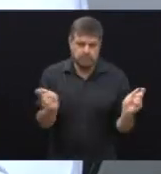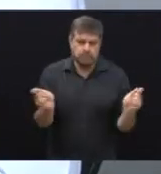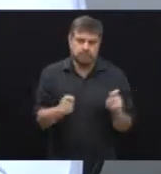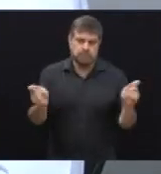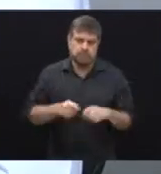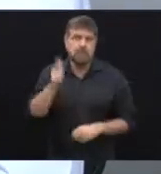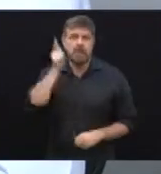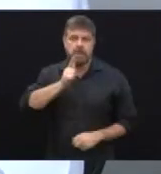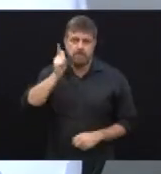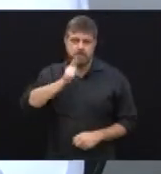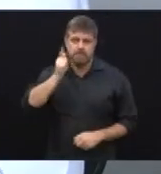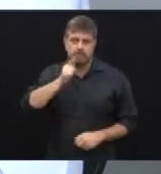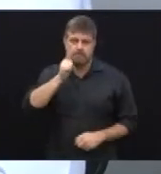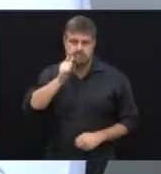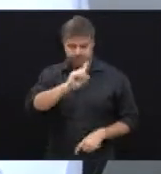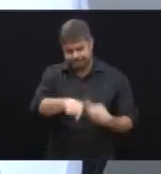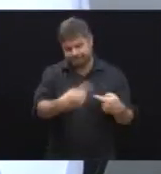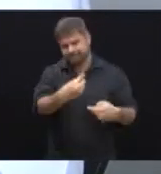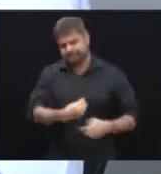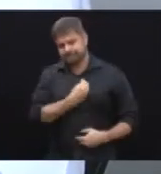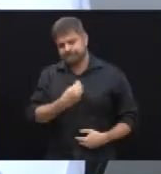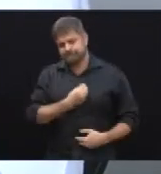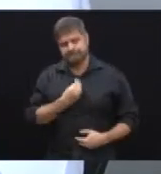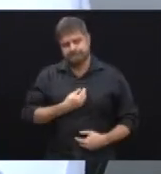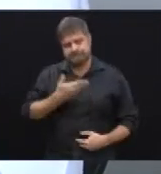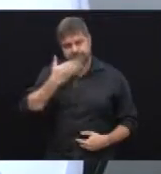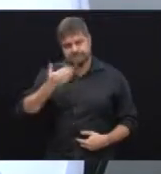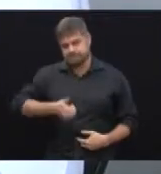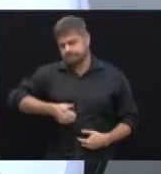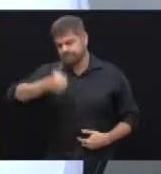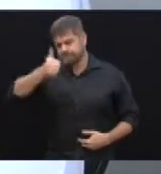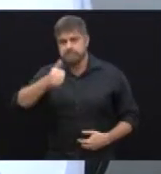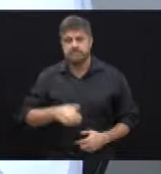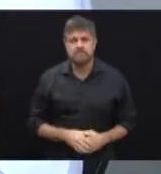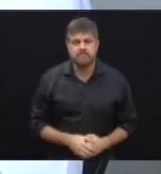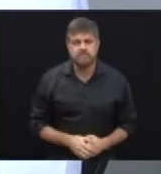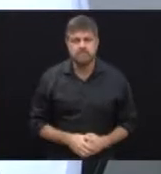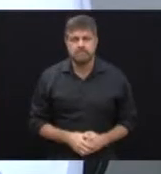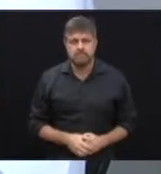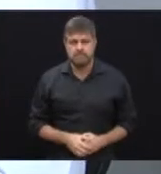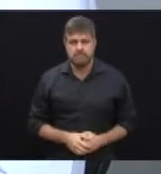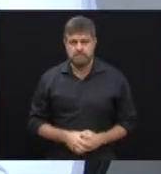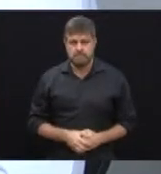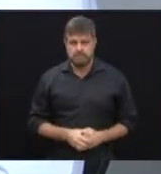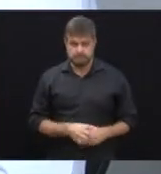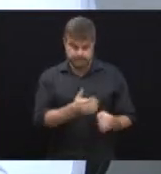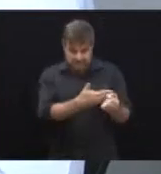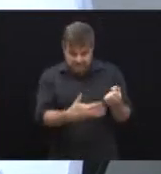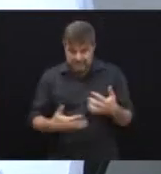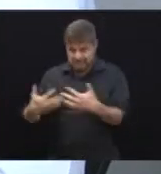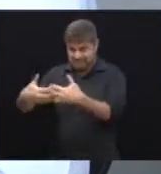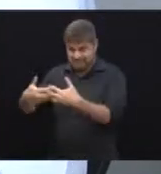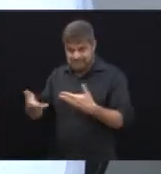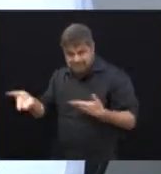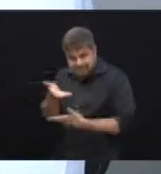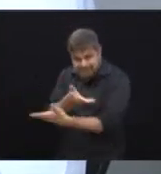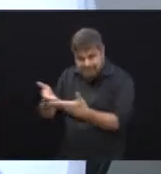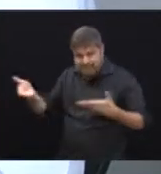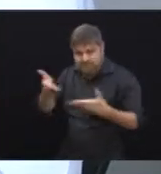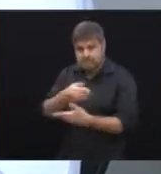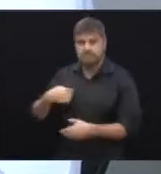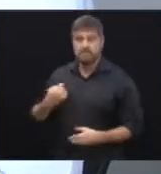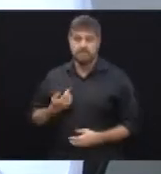mais acesso e conseguem ter uma vida melhor, né? E é nisso que a diálise hoje a gente